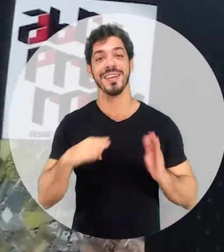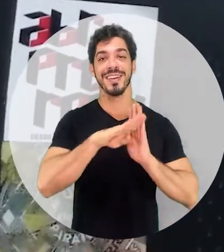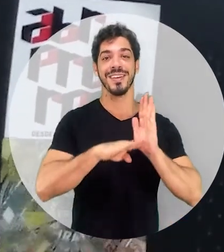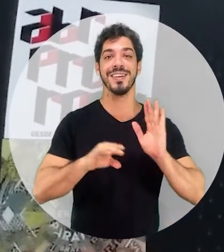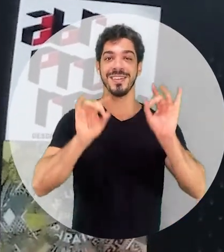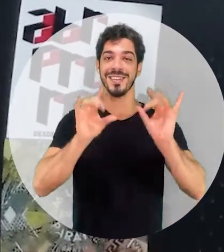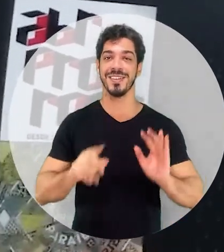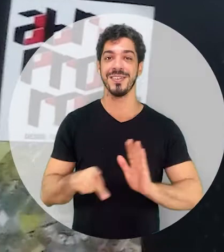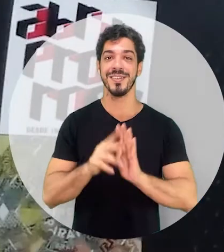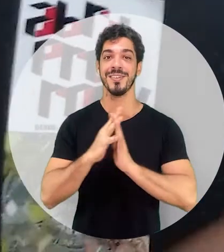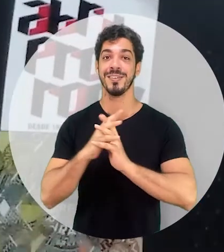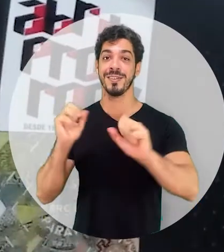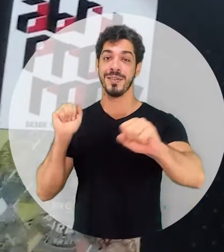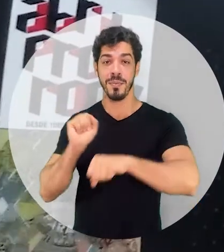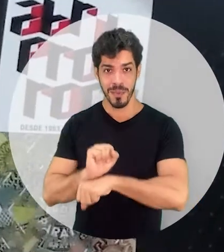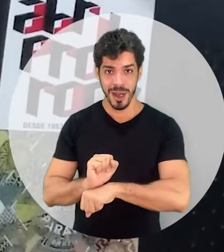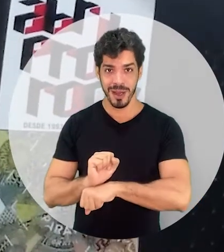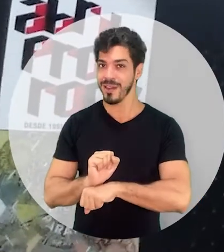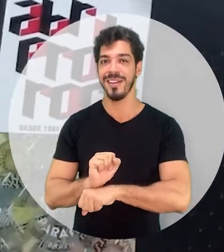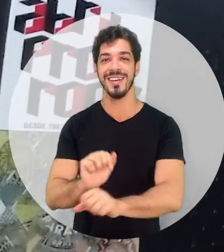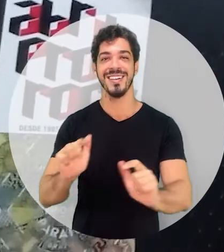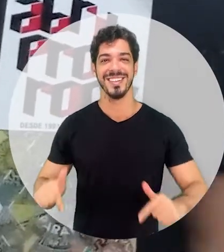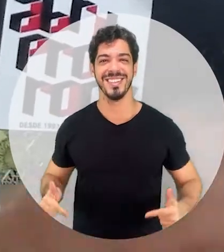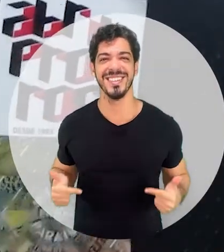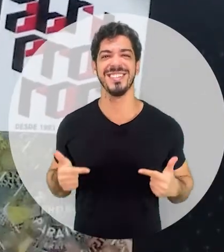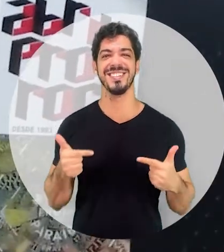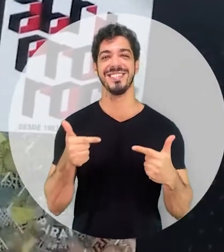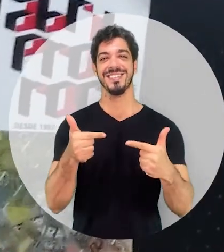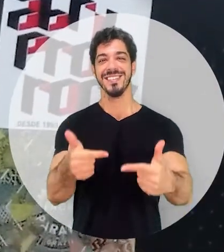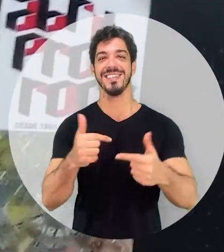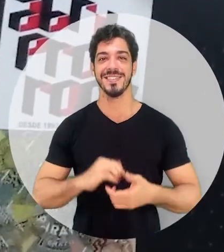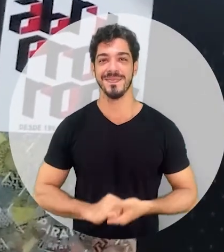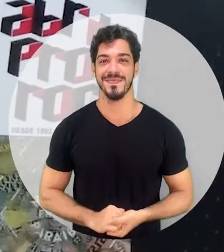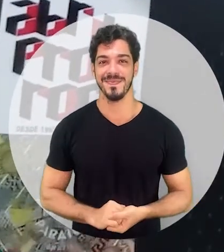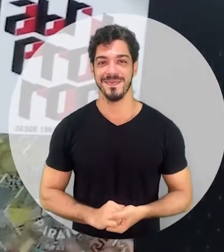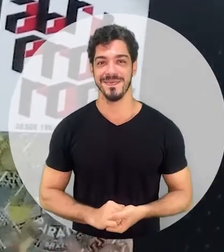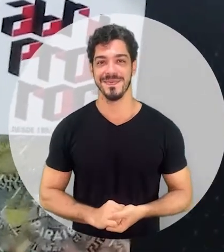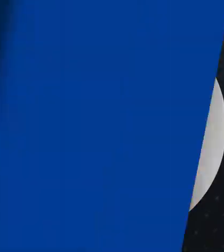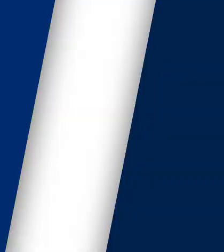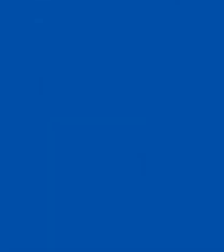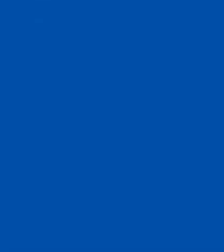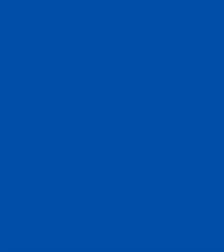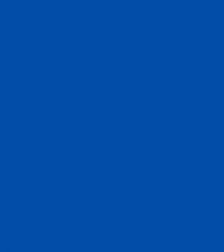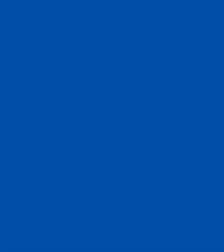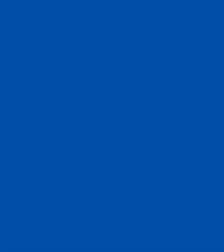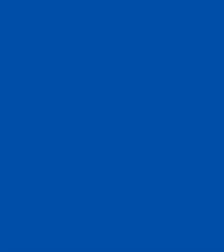cultural mostrando que a Funesc, ó o dedinho, não para.